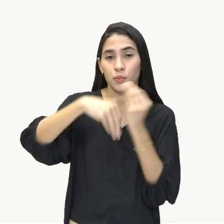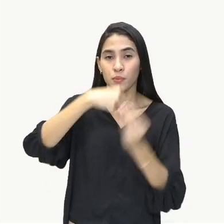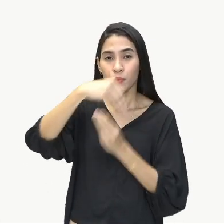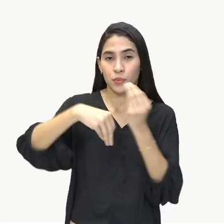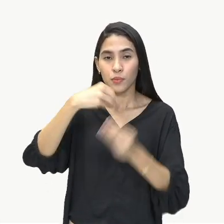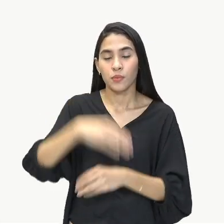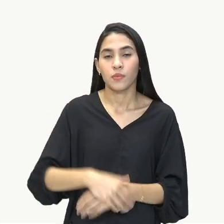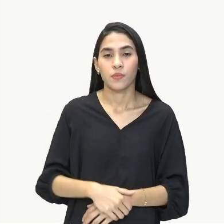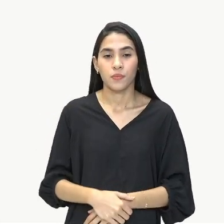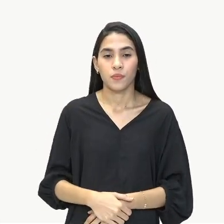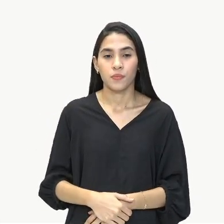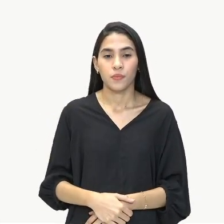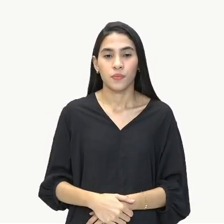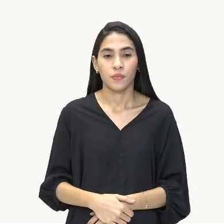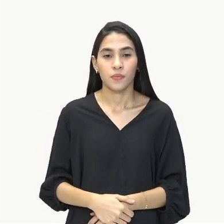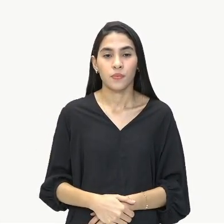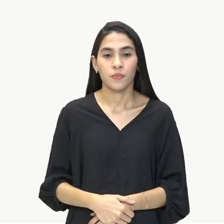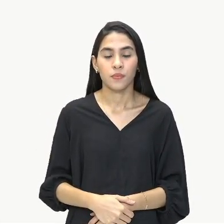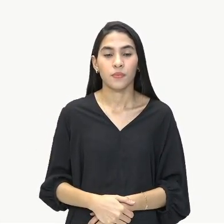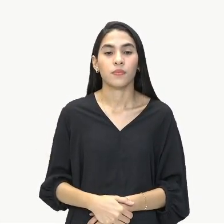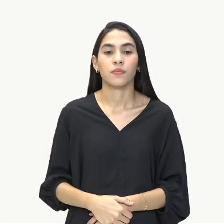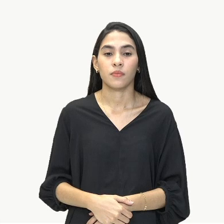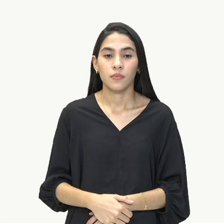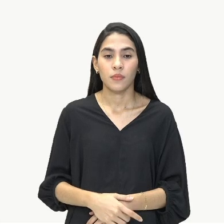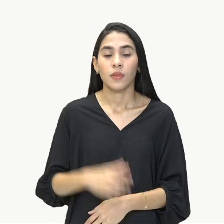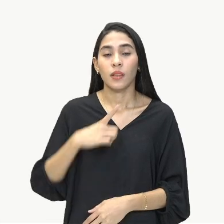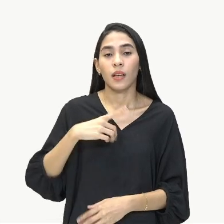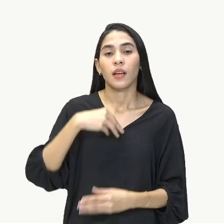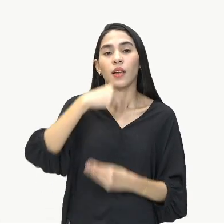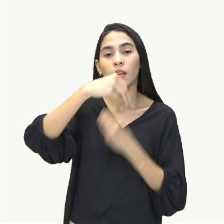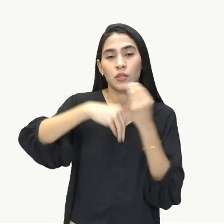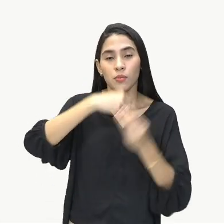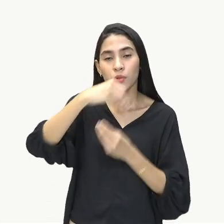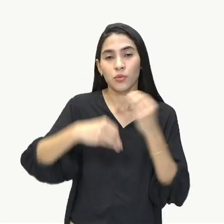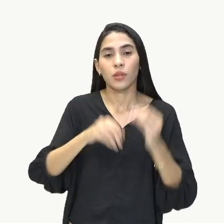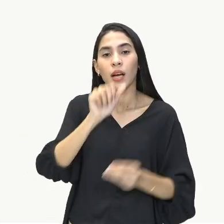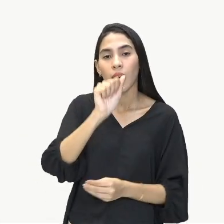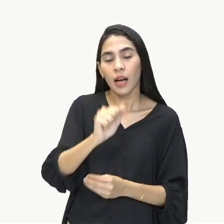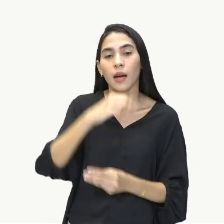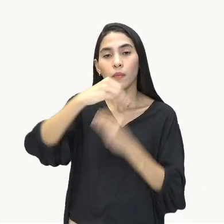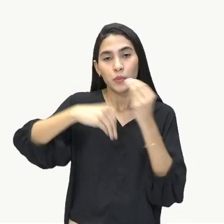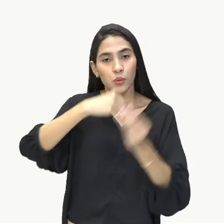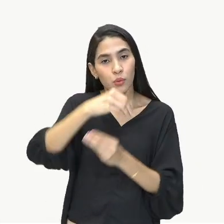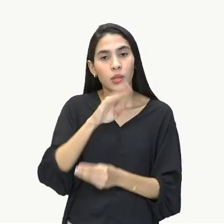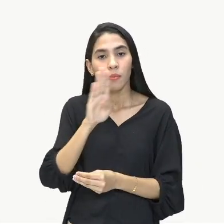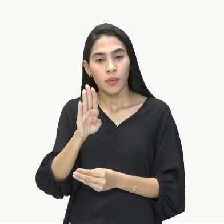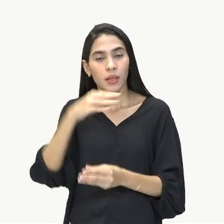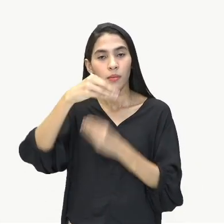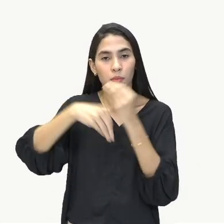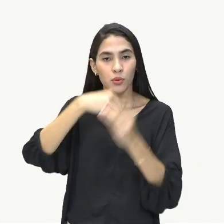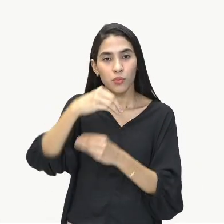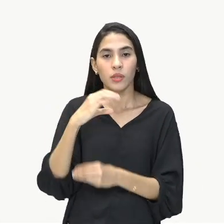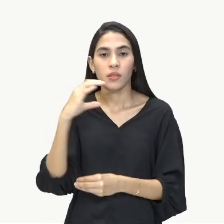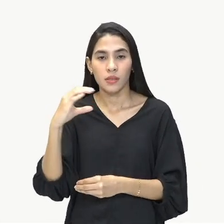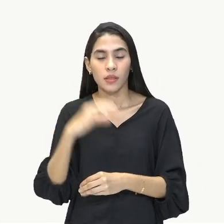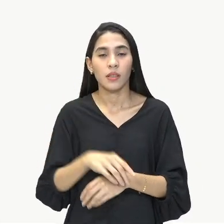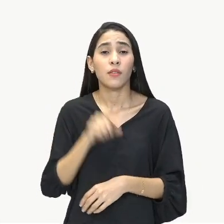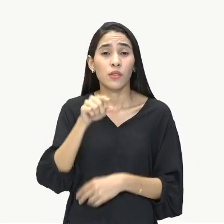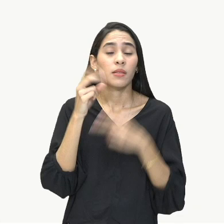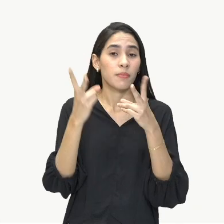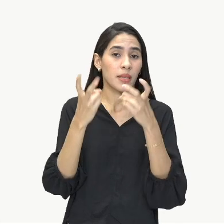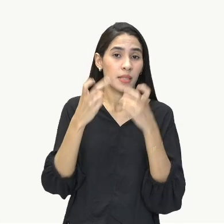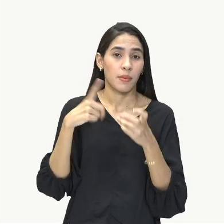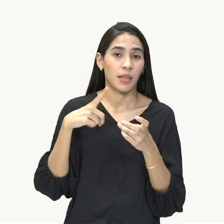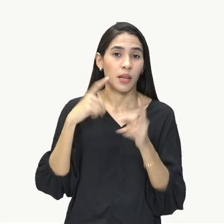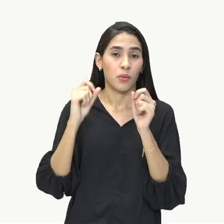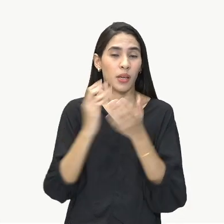ou mistura, tá? Então eu tenho a dispersão A, eu tenho a dispersão B, eu tenho a dispersão C, e observe que eu tenho